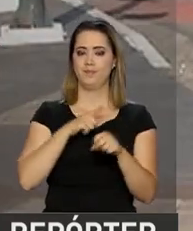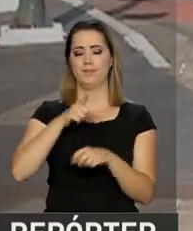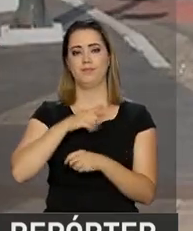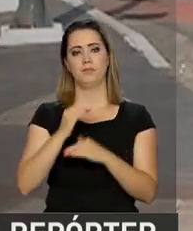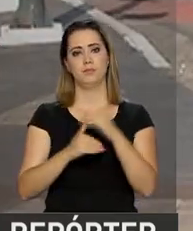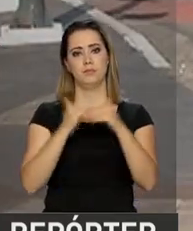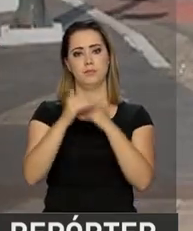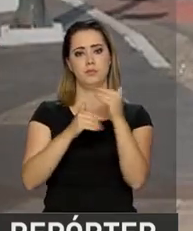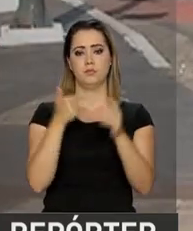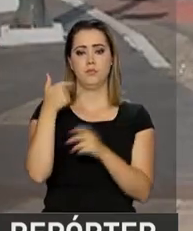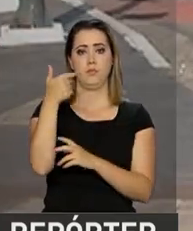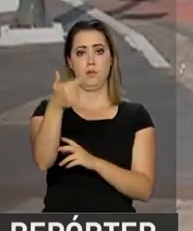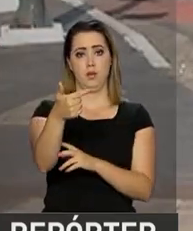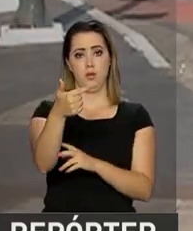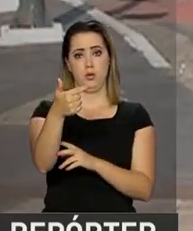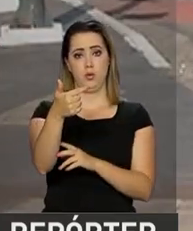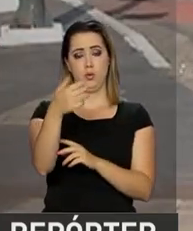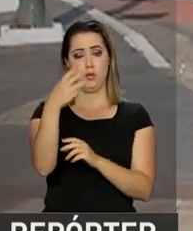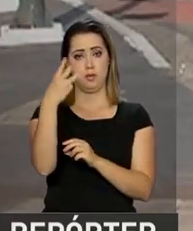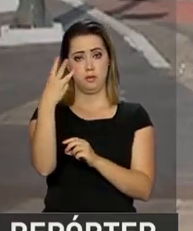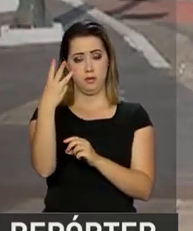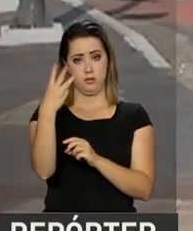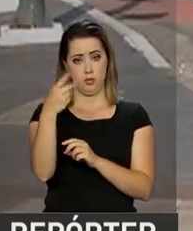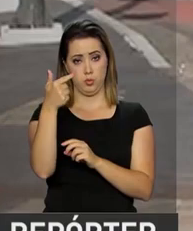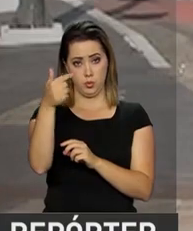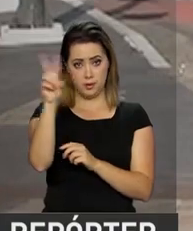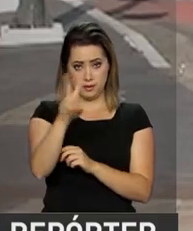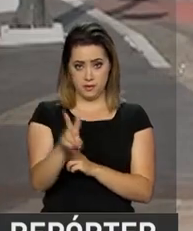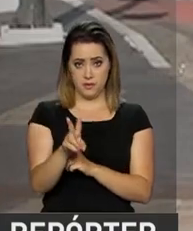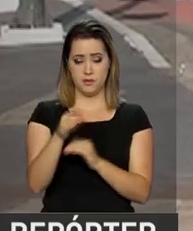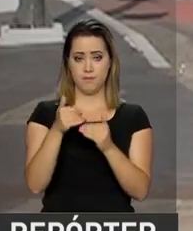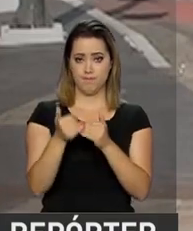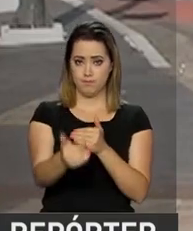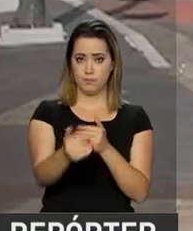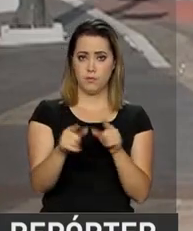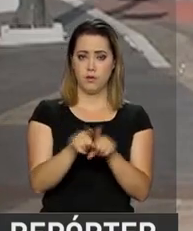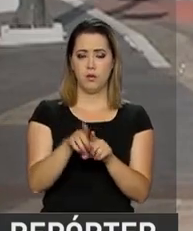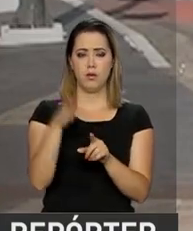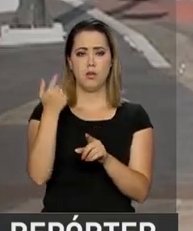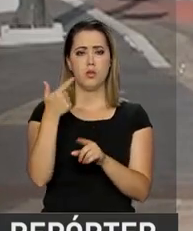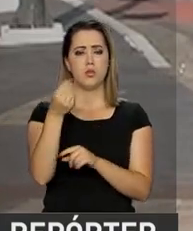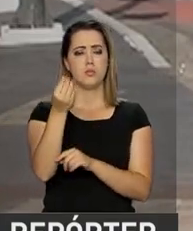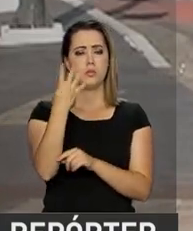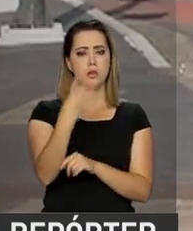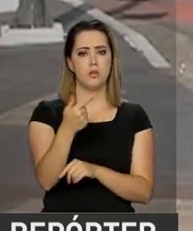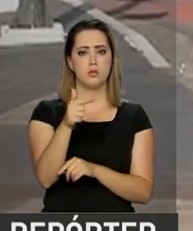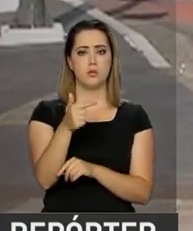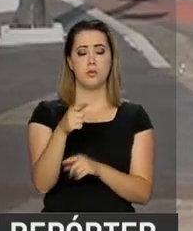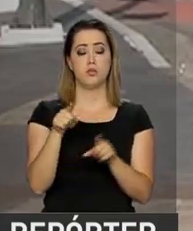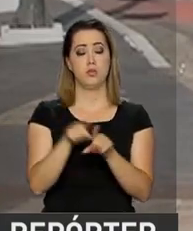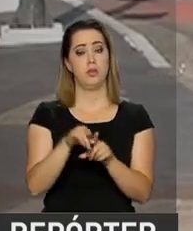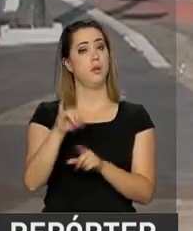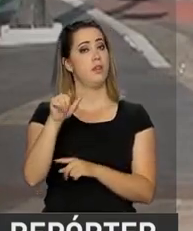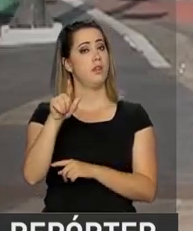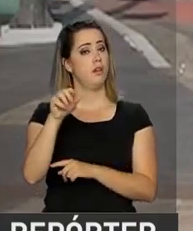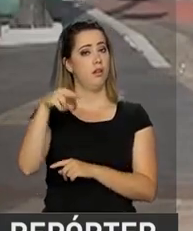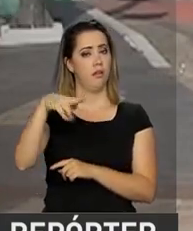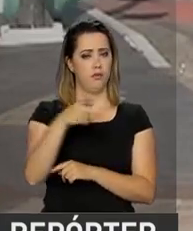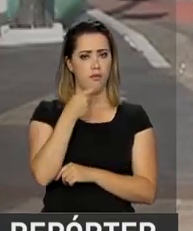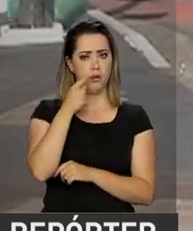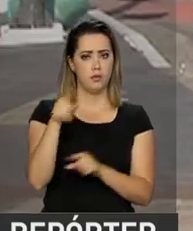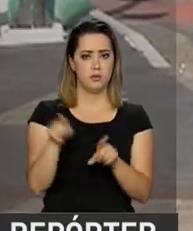crescimento em dois trimestres consecutivos algo que não acontecia desde 2014 Ilan goldfine também